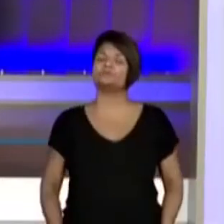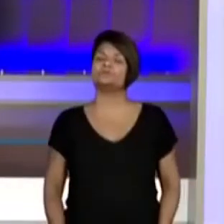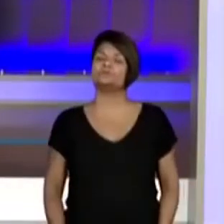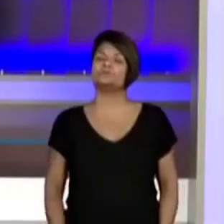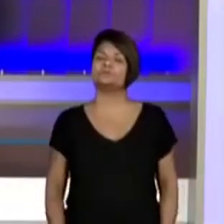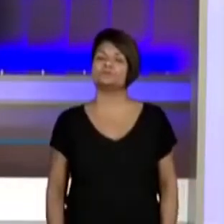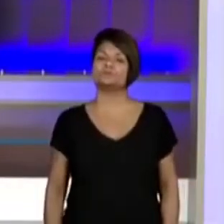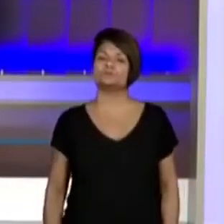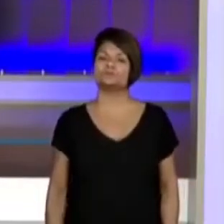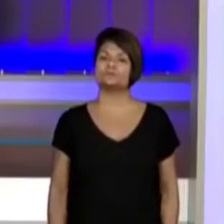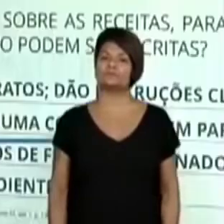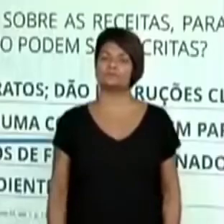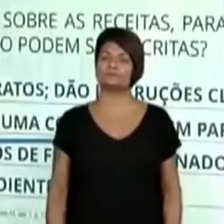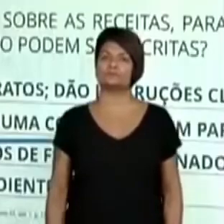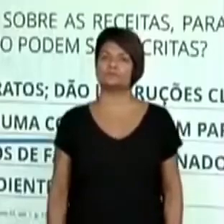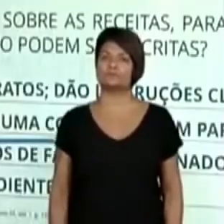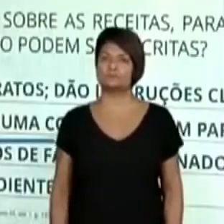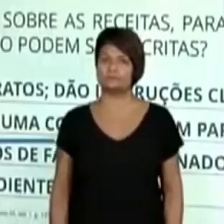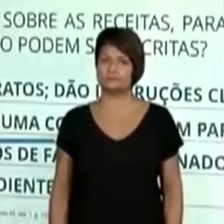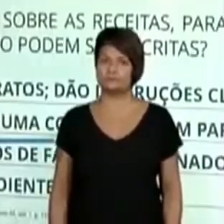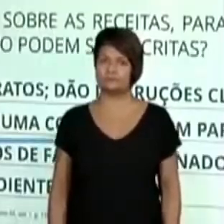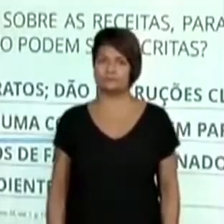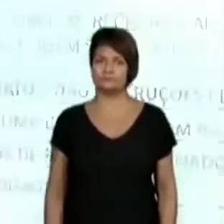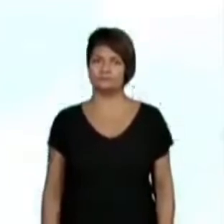tela. Vamos para a tela comigo.